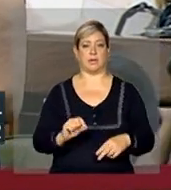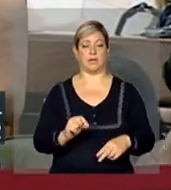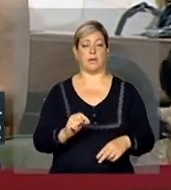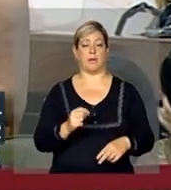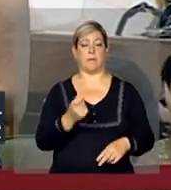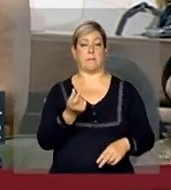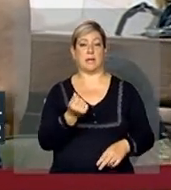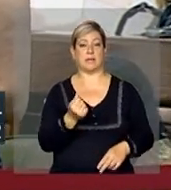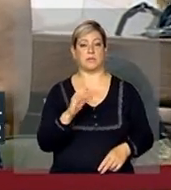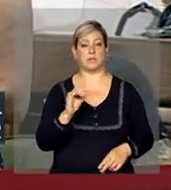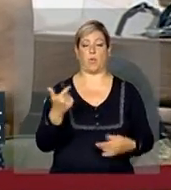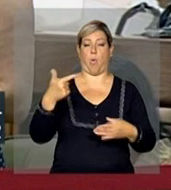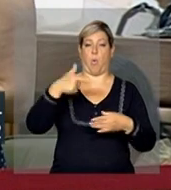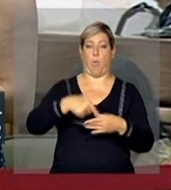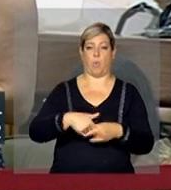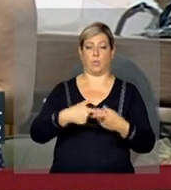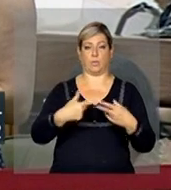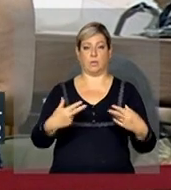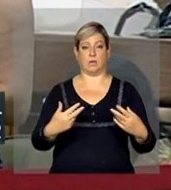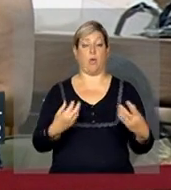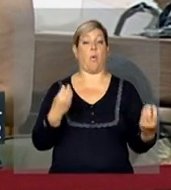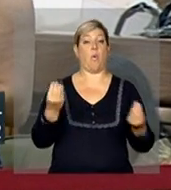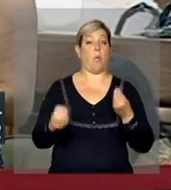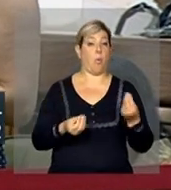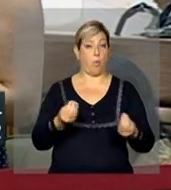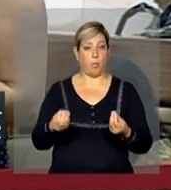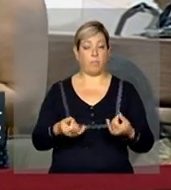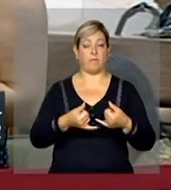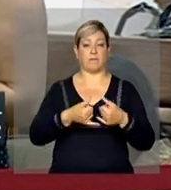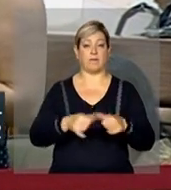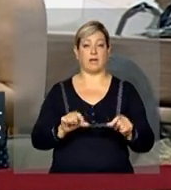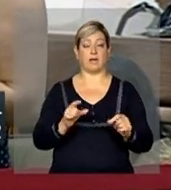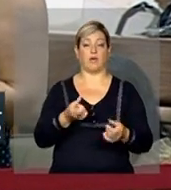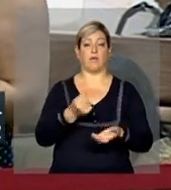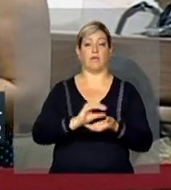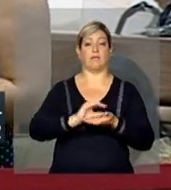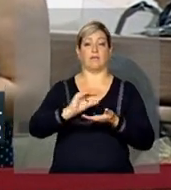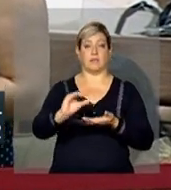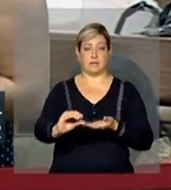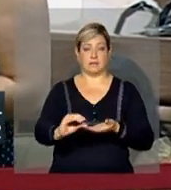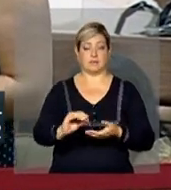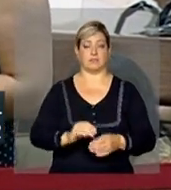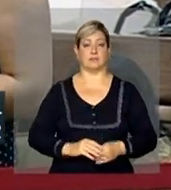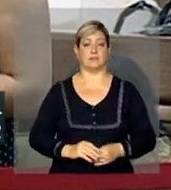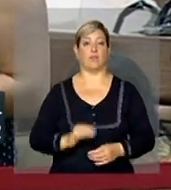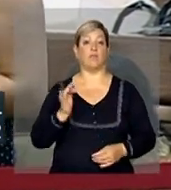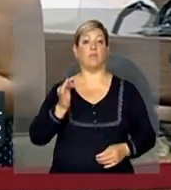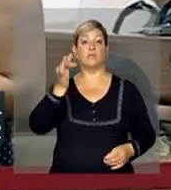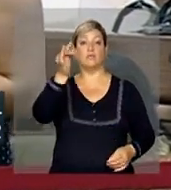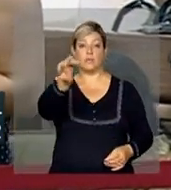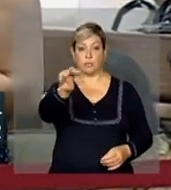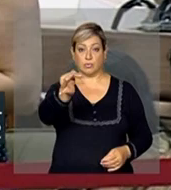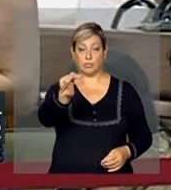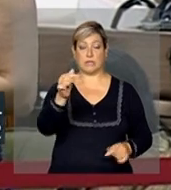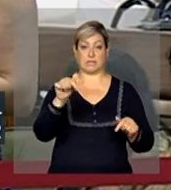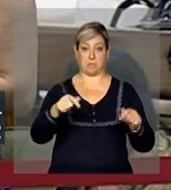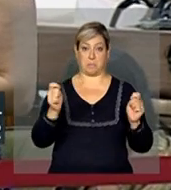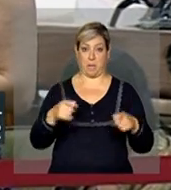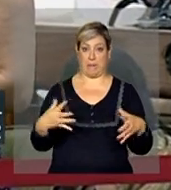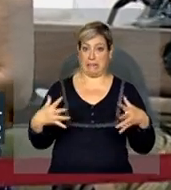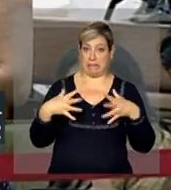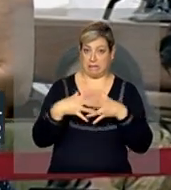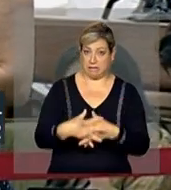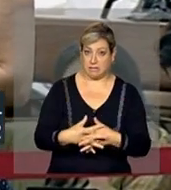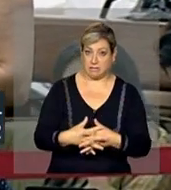combustíveis, como é que fica os investimentos, como é que ficam os investimentos futuros, né? Isso pode